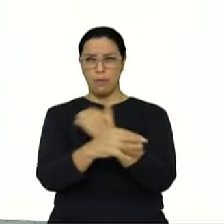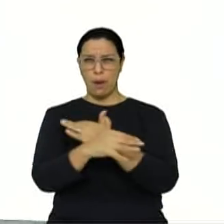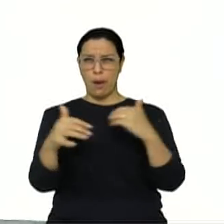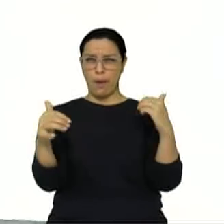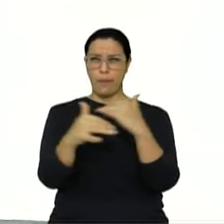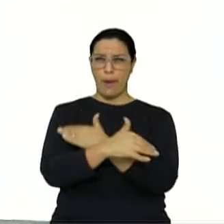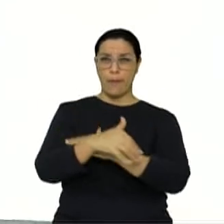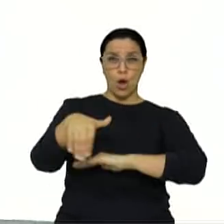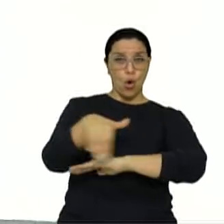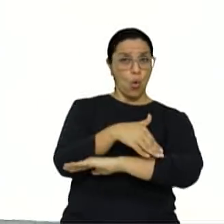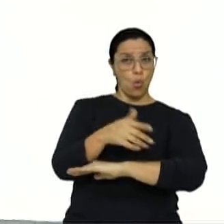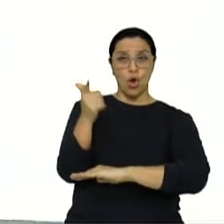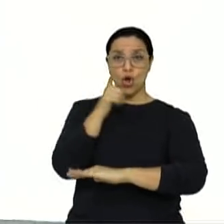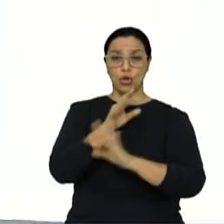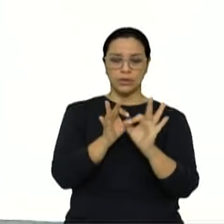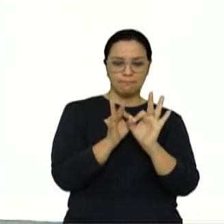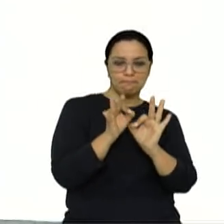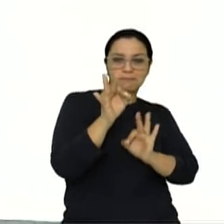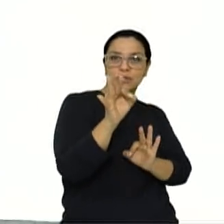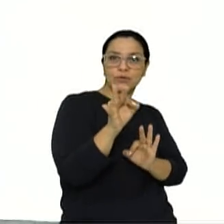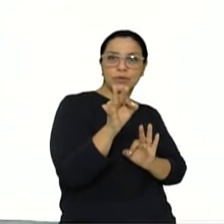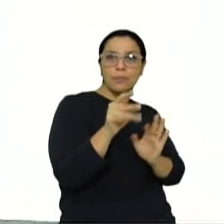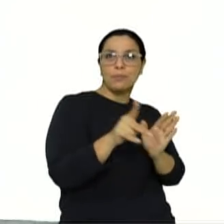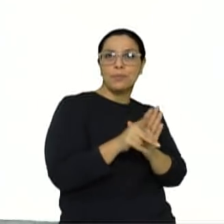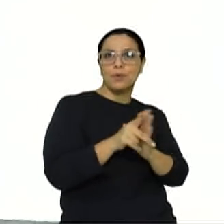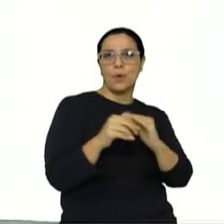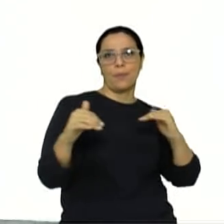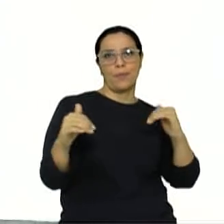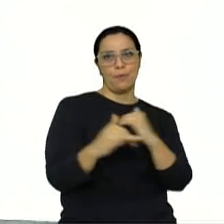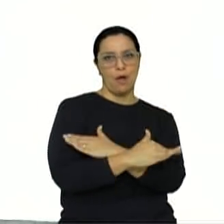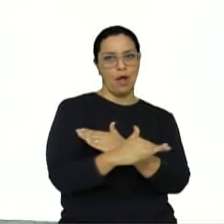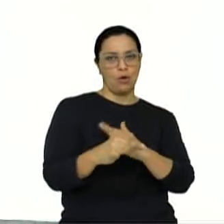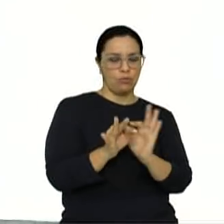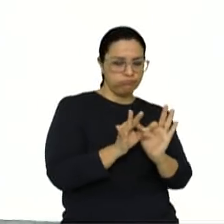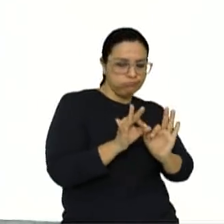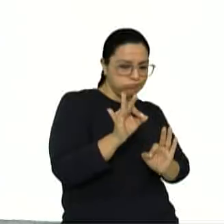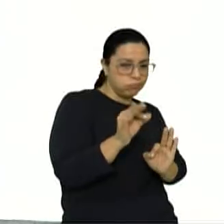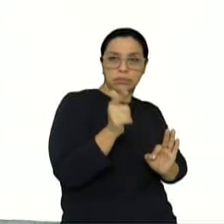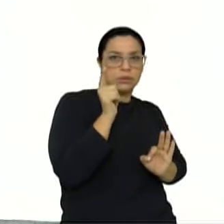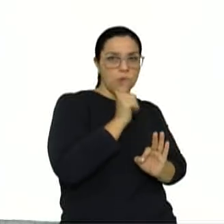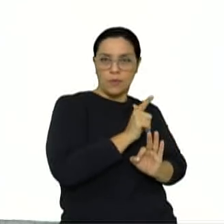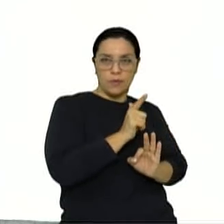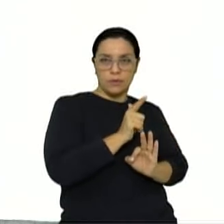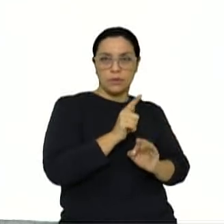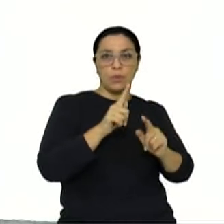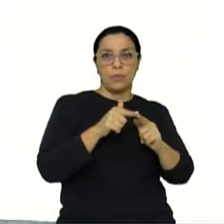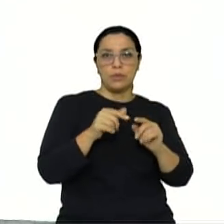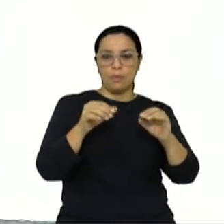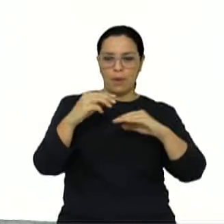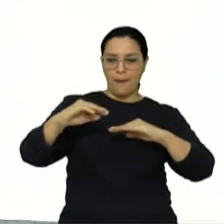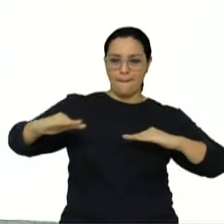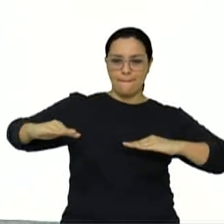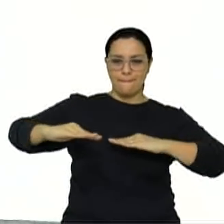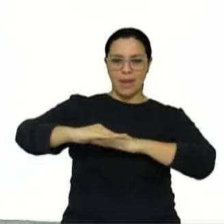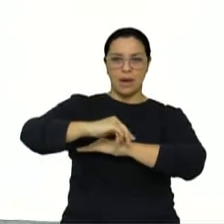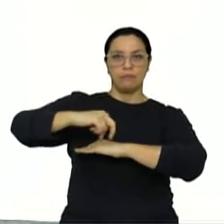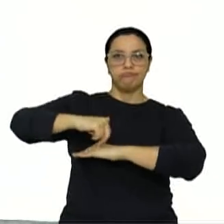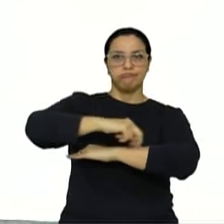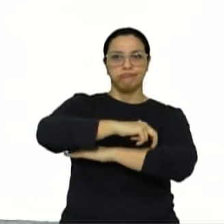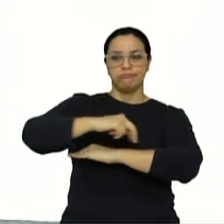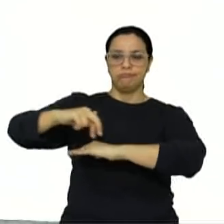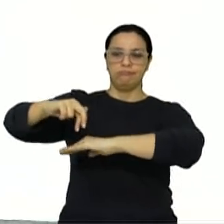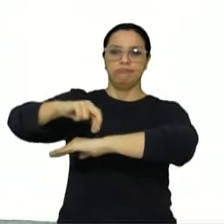intenso, não foi possível medir a largura de certo trecho de uma avenida, cujos meios-fios são